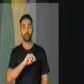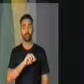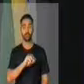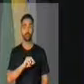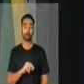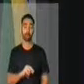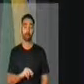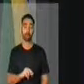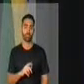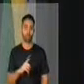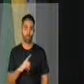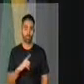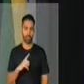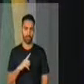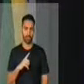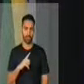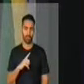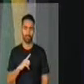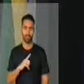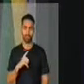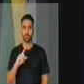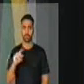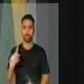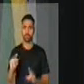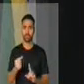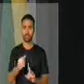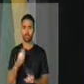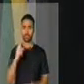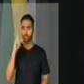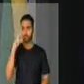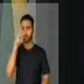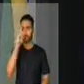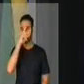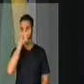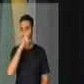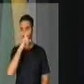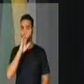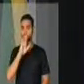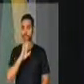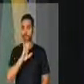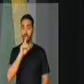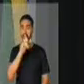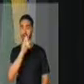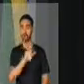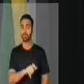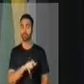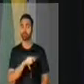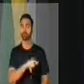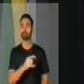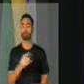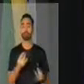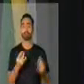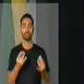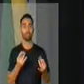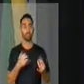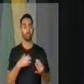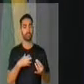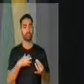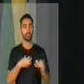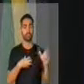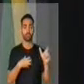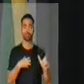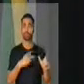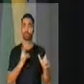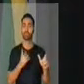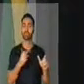apesar dos desafios, das dificuldades da saúde, mas a sensibilidade, a presteza do